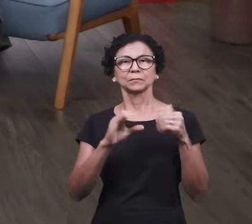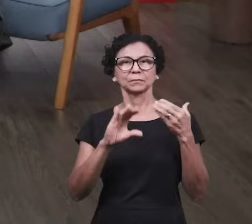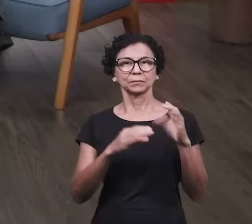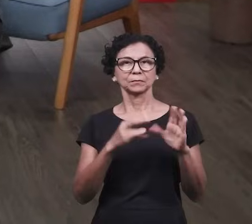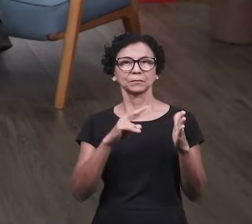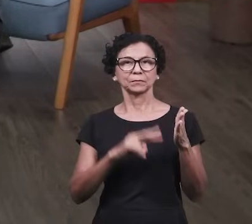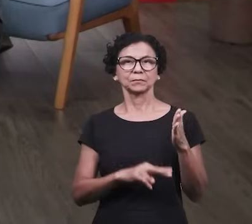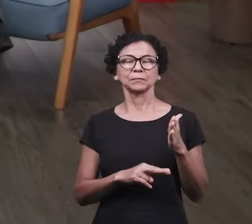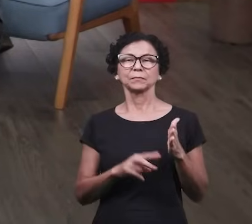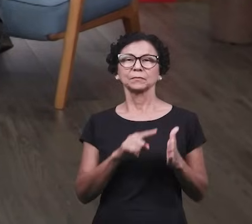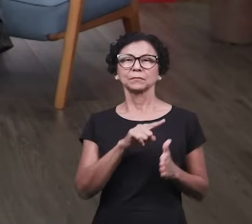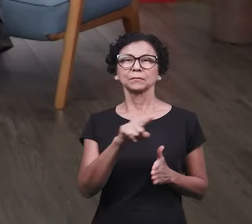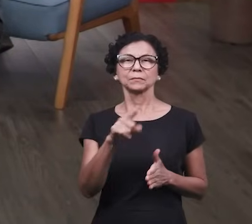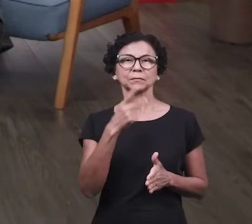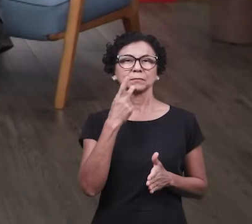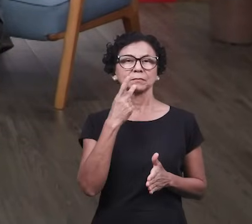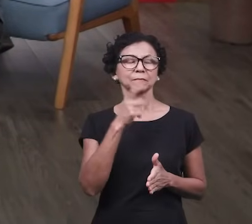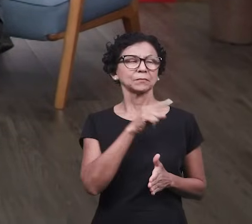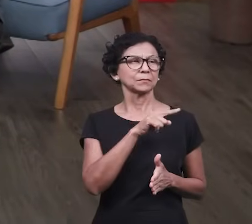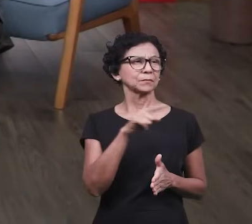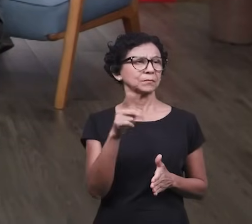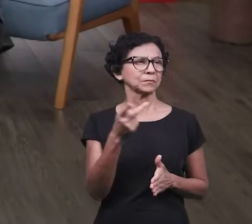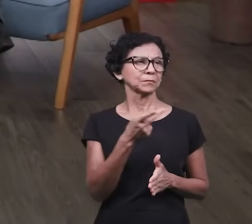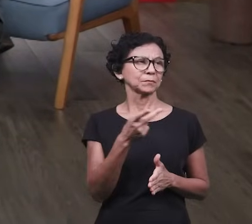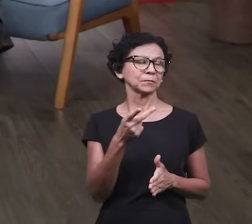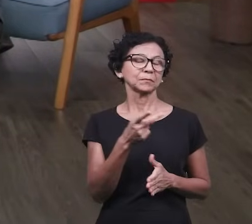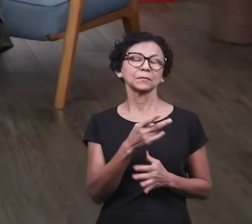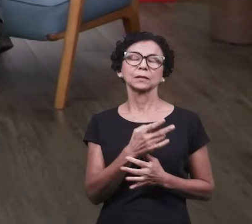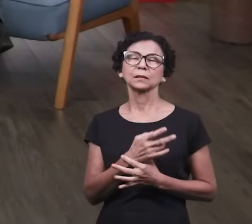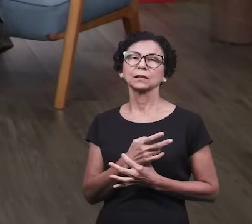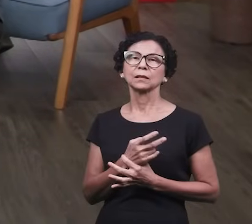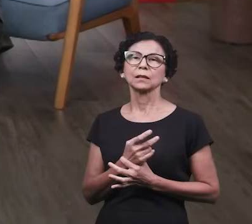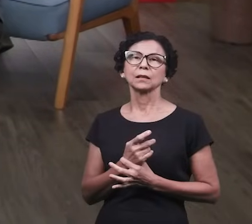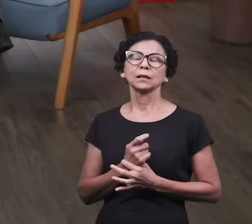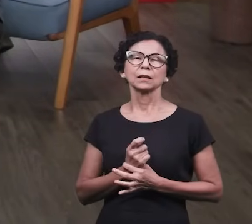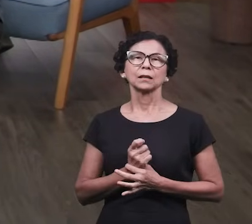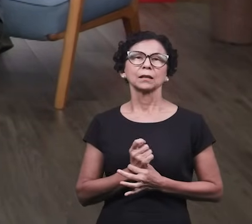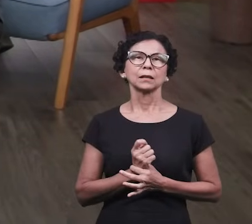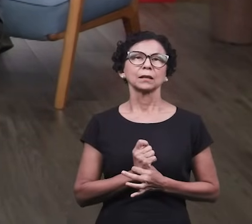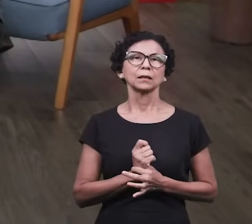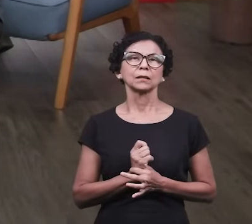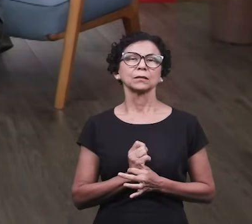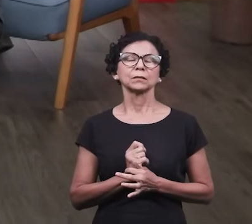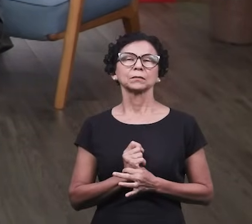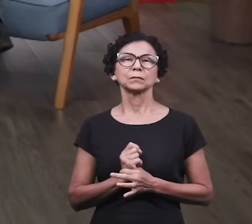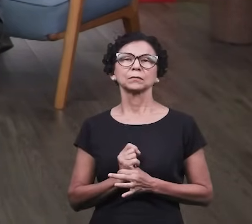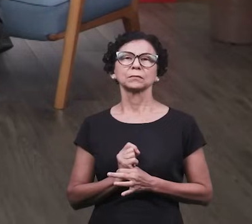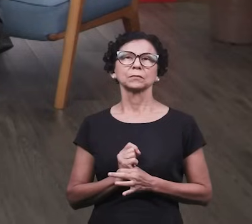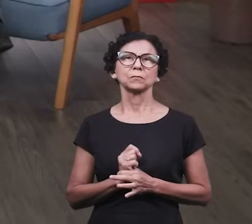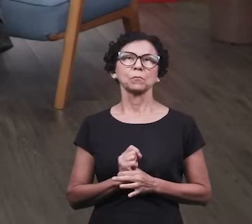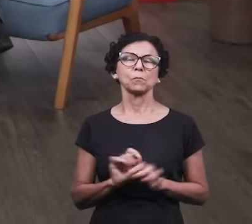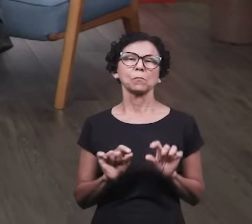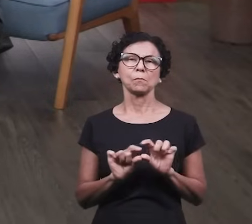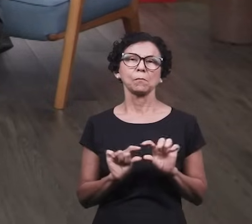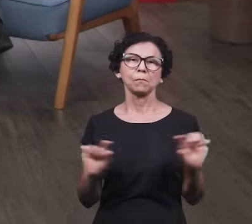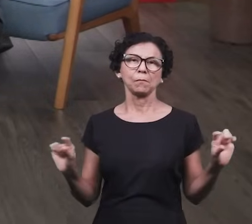agora para vocês falarem sobre uma expressão que a gente tem, que tem